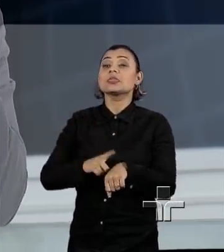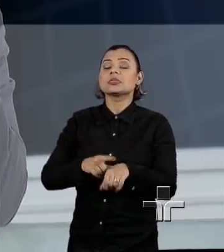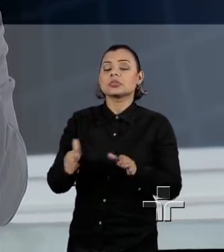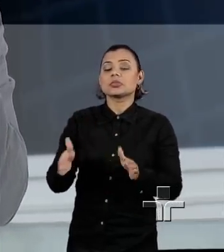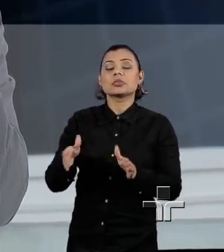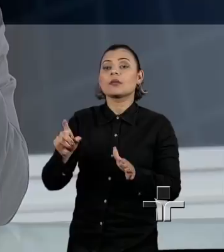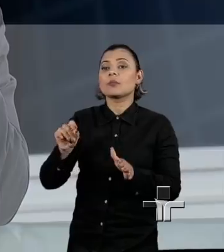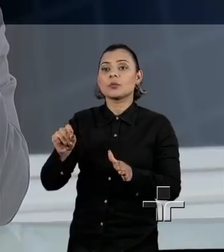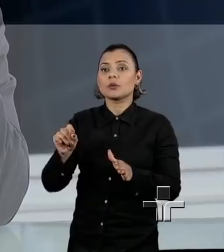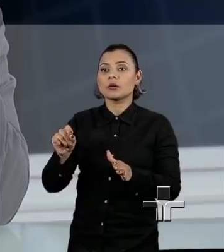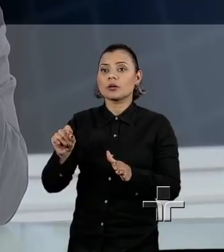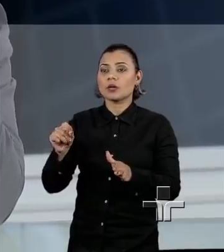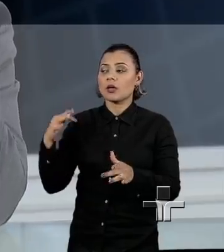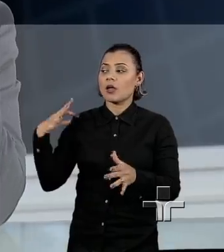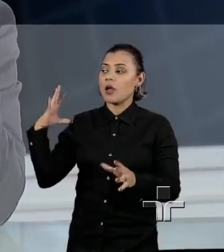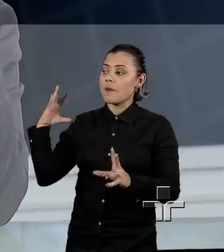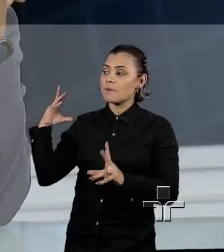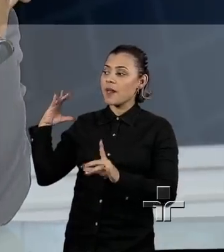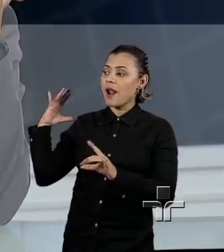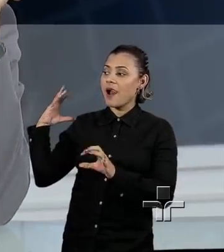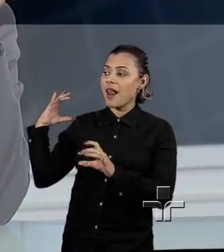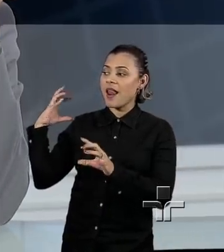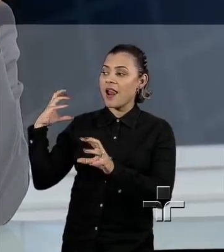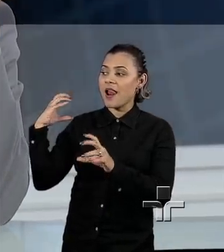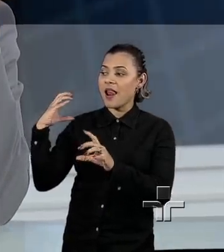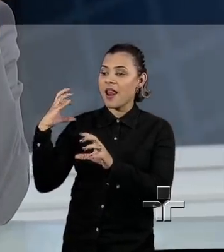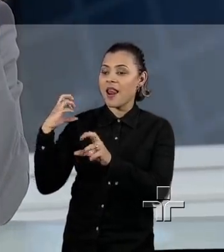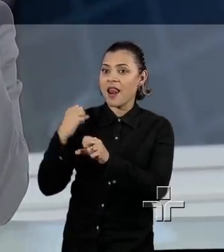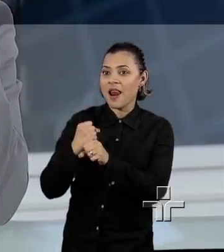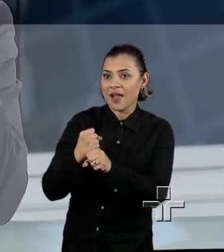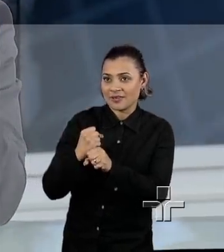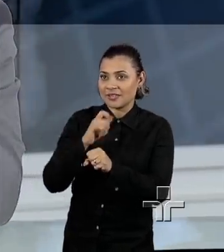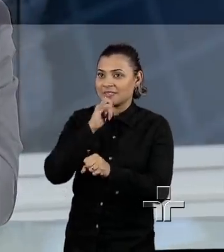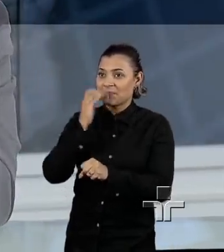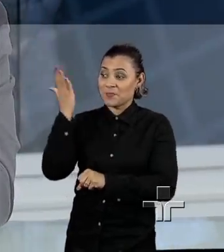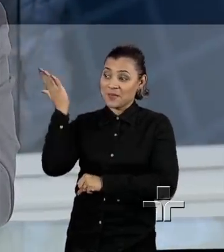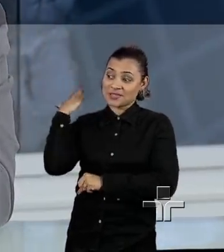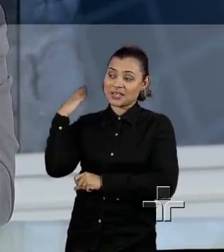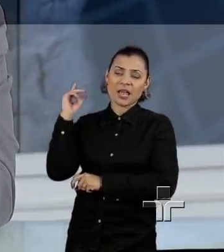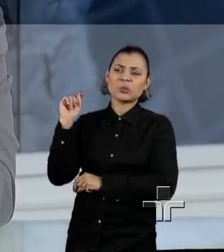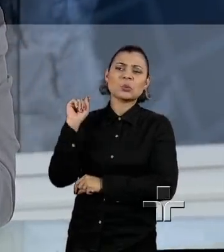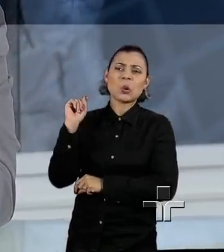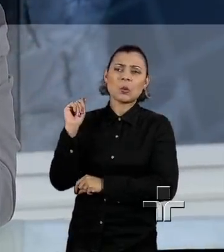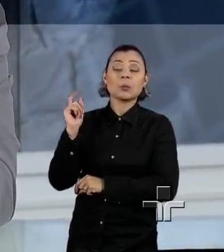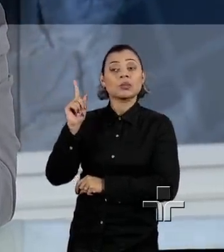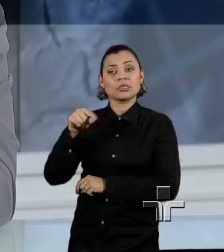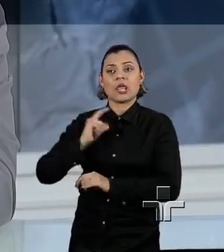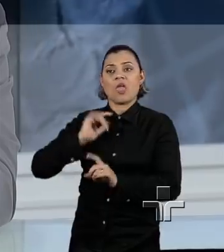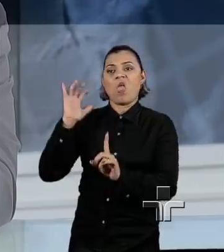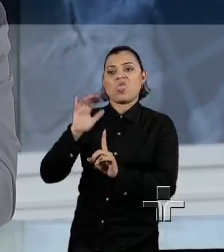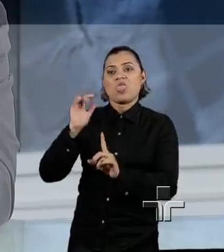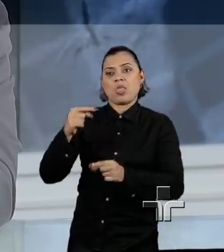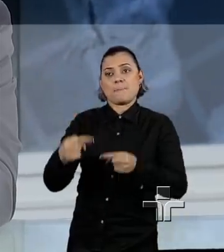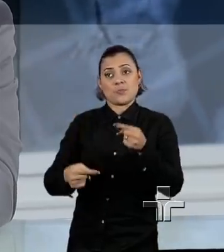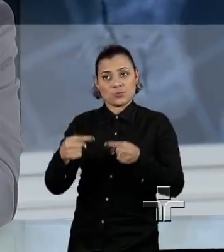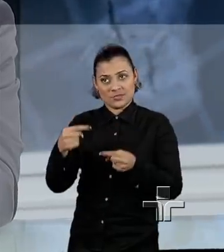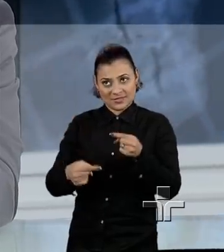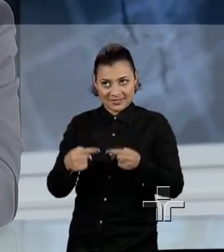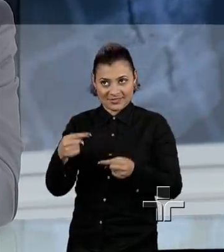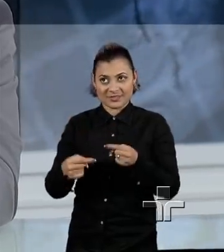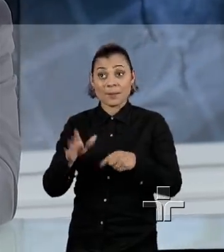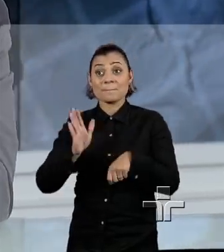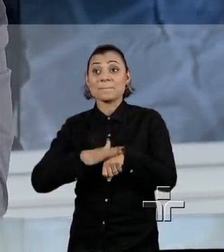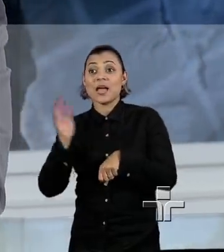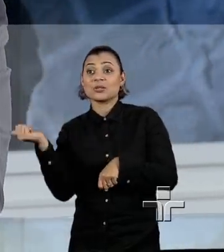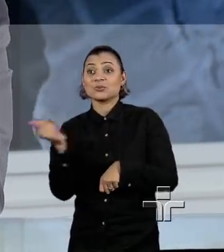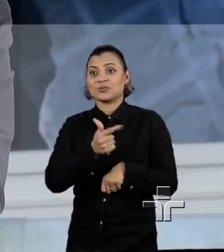conclusões, as suas convicções que você já tinha antes do evento. Então, tem uma implicação política, né, mais do que judicial,